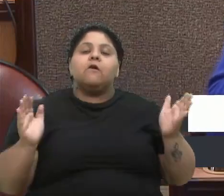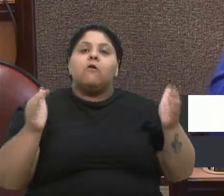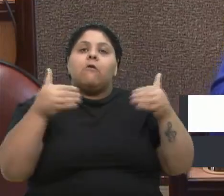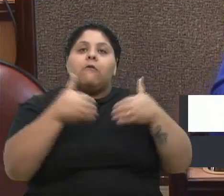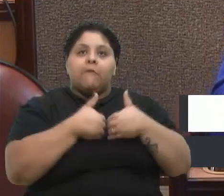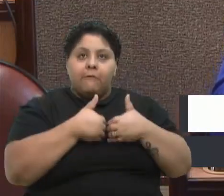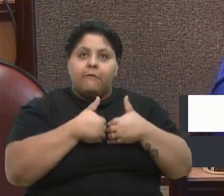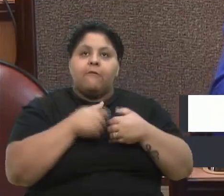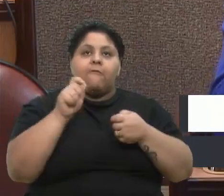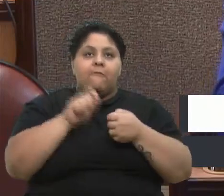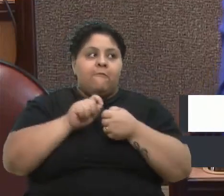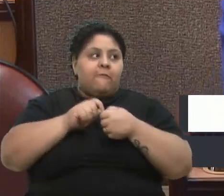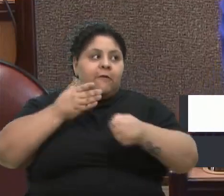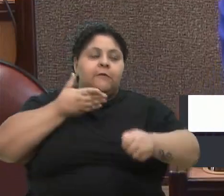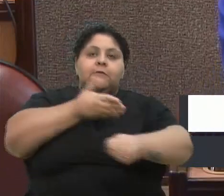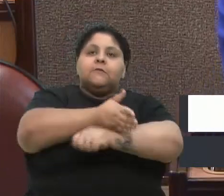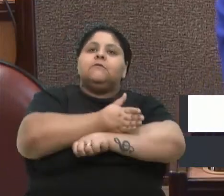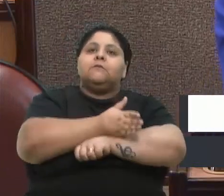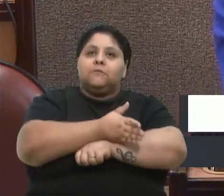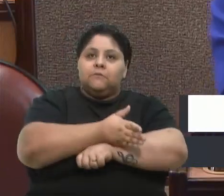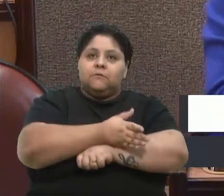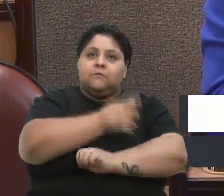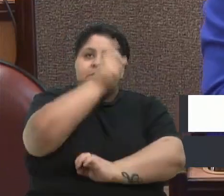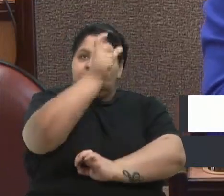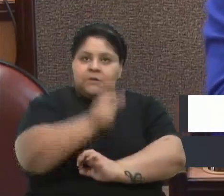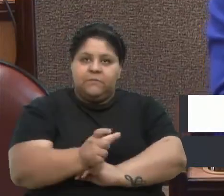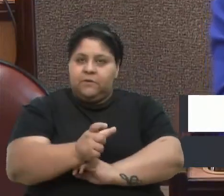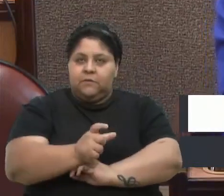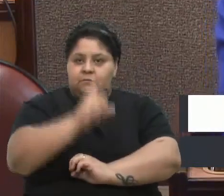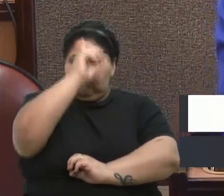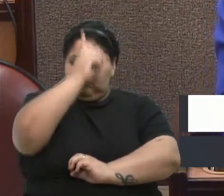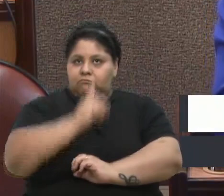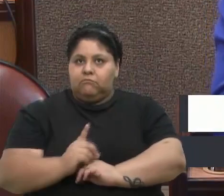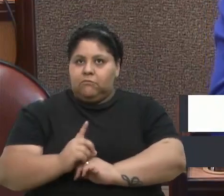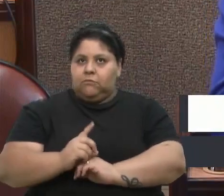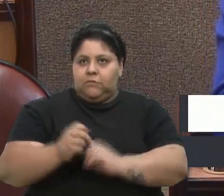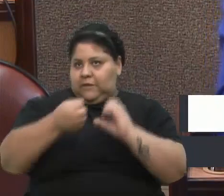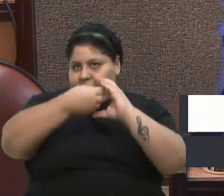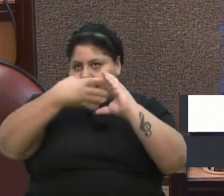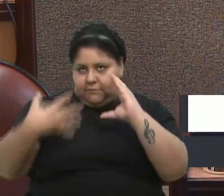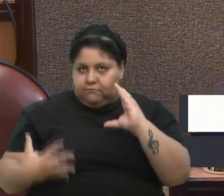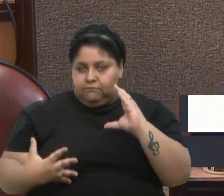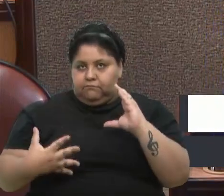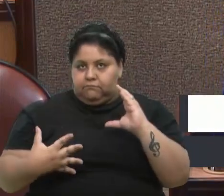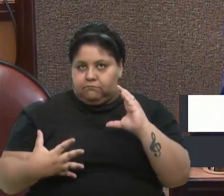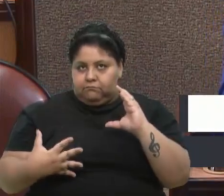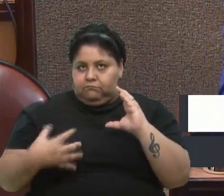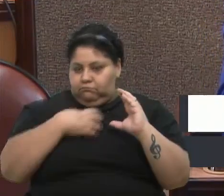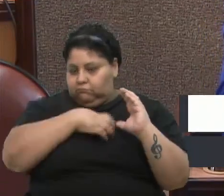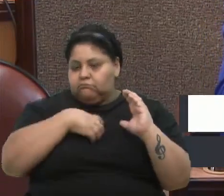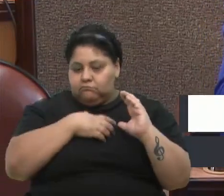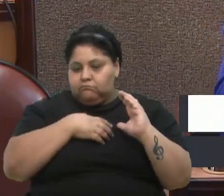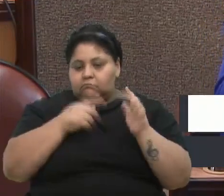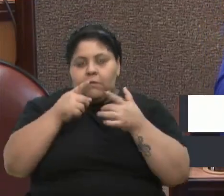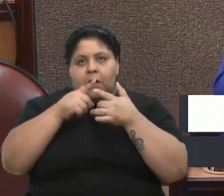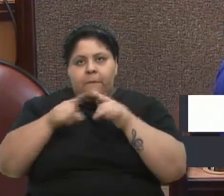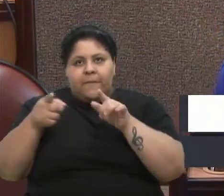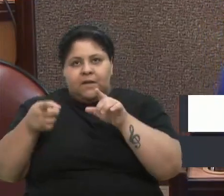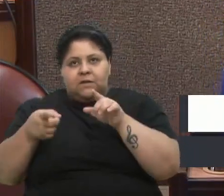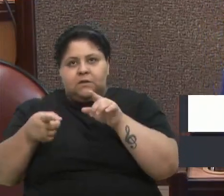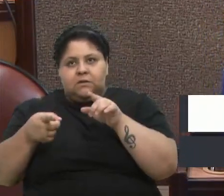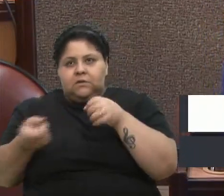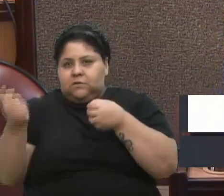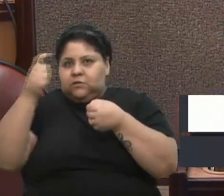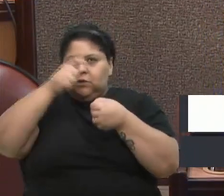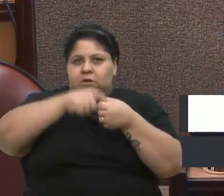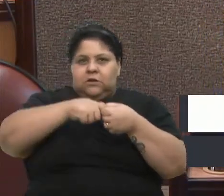autismo faz parte, né, da pessoa com deficiência, ele é caracterizado, né, desta forma, porém, ao contrário de algumas deficiências